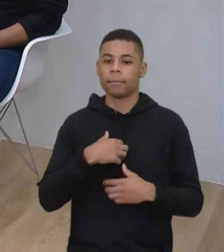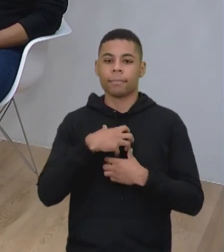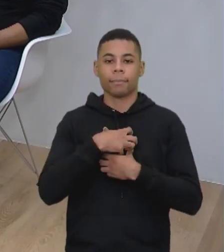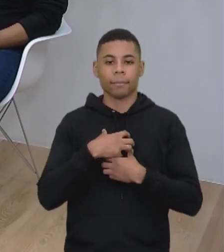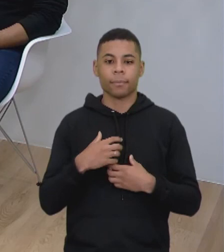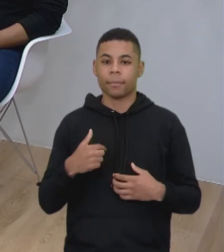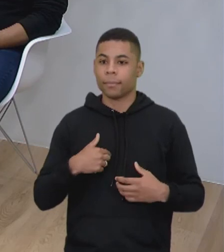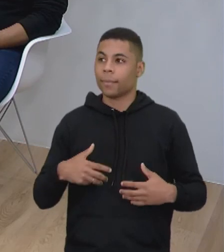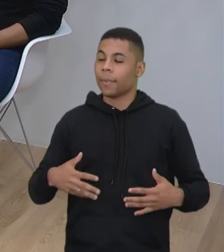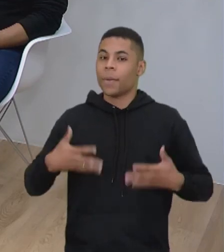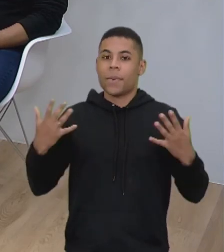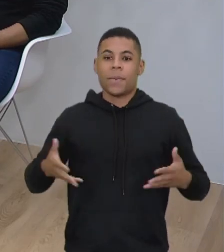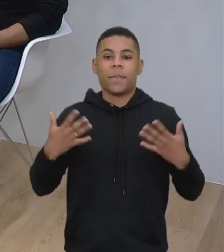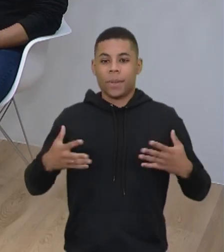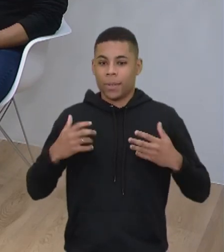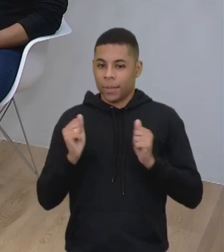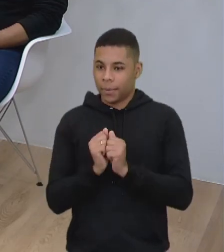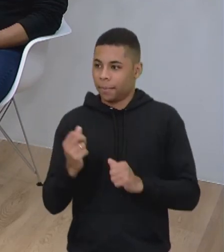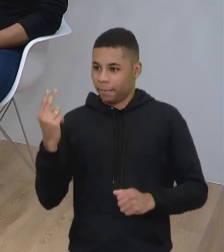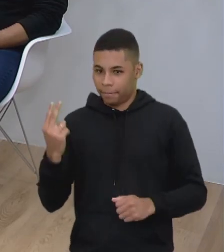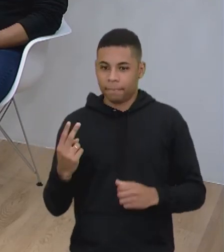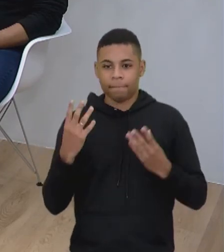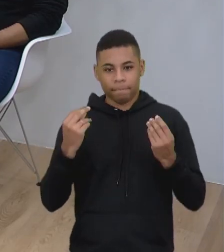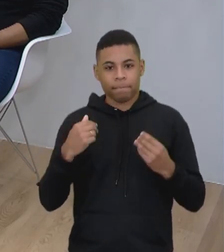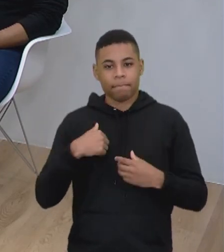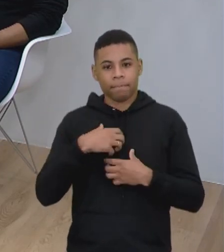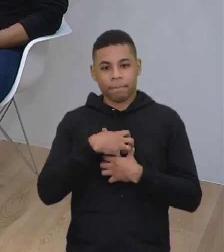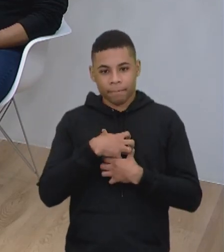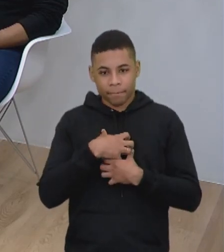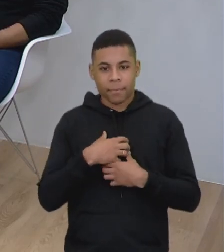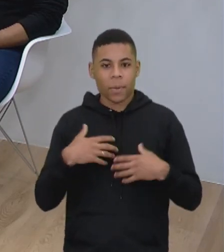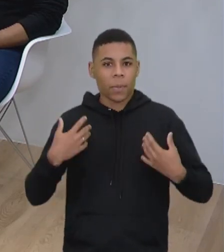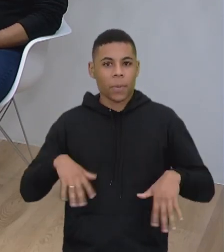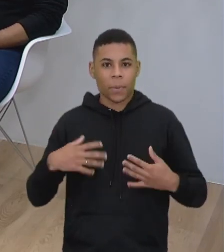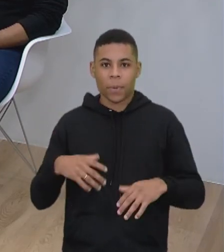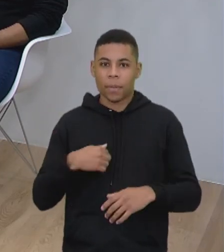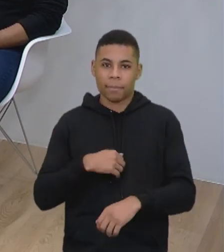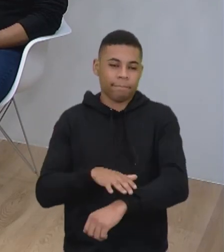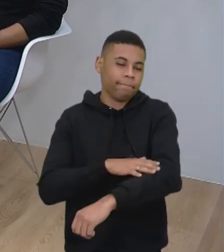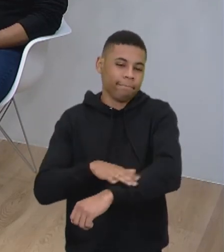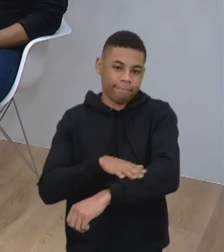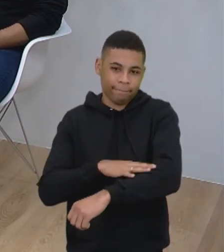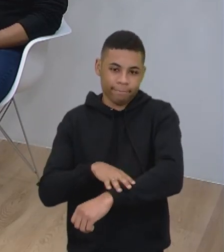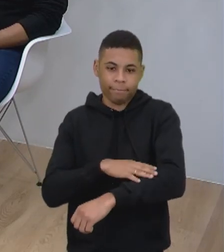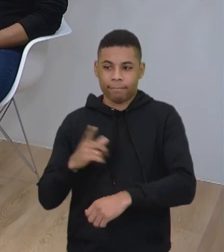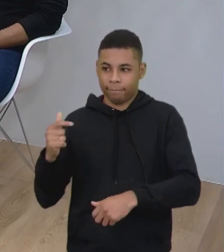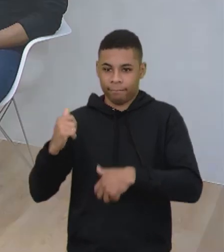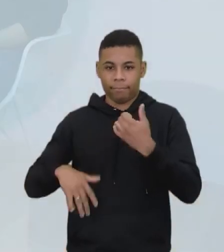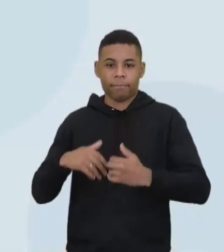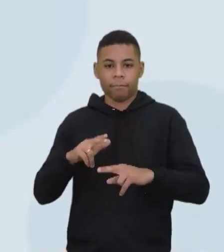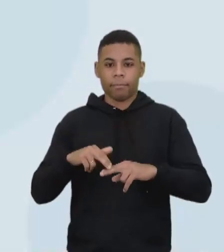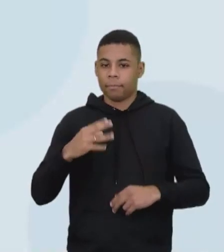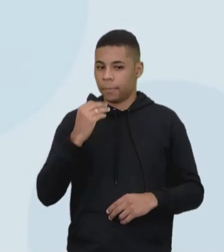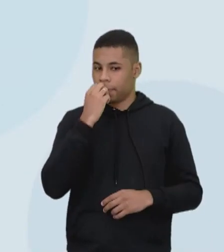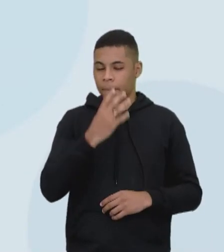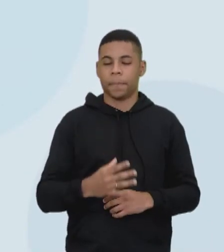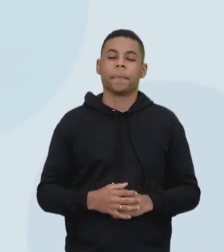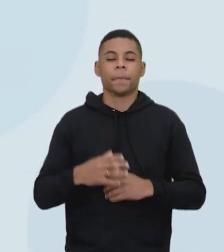assim, exultante em tê-los aqui hoje. Estou me sentindo assim, a flor da pele. Me arrepiei em certas falas de vocês, porque foi muito bom, viu?